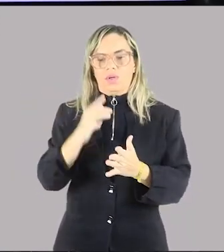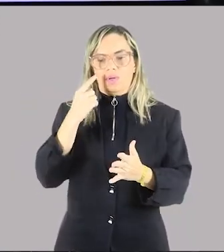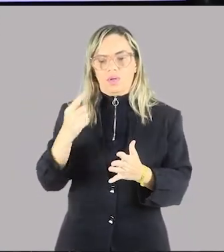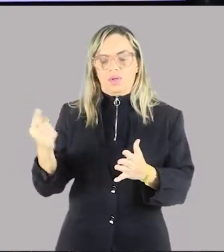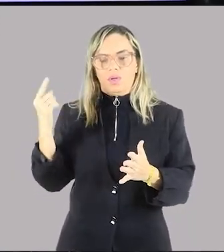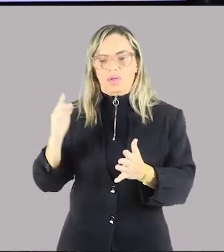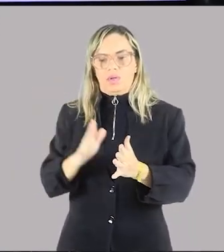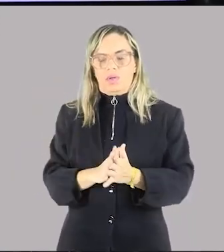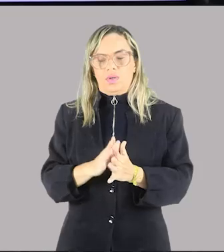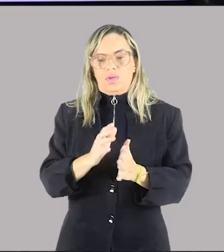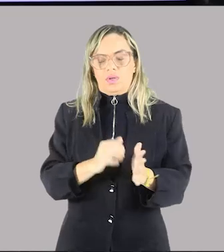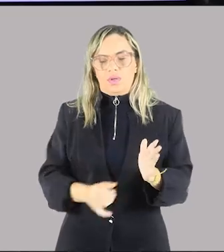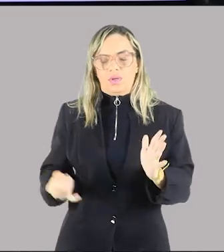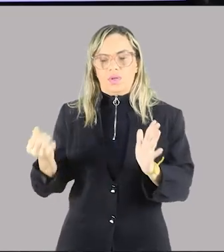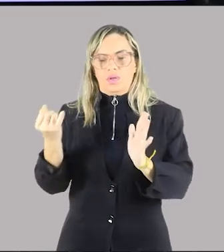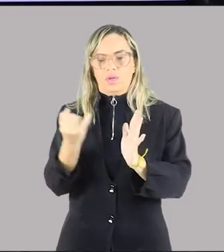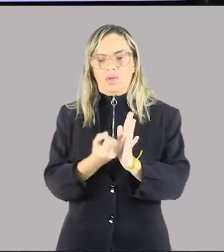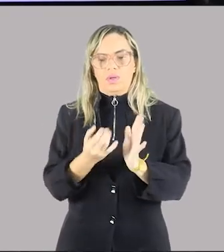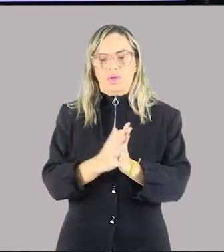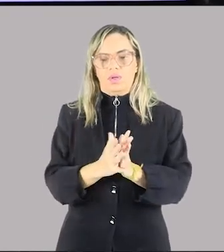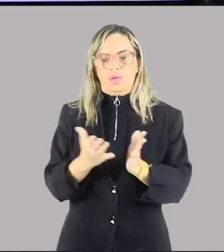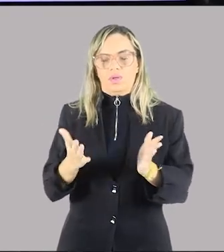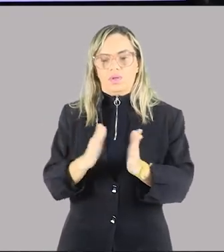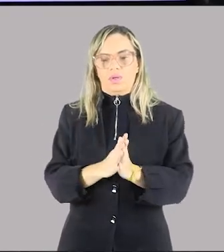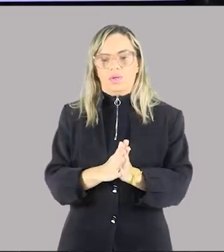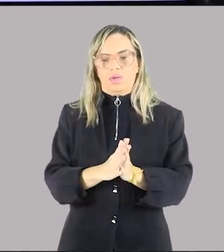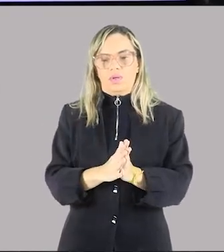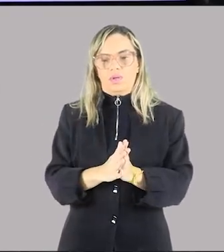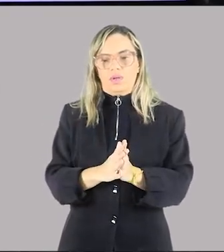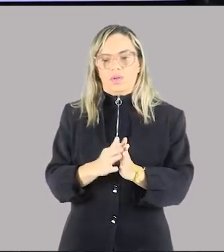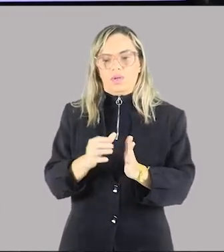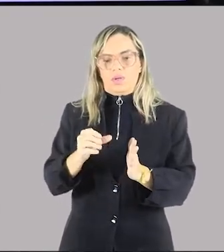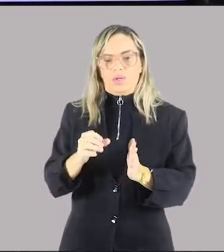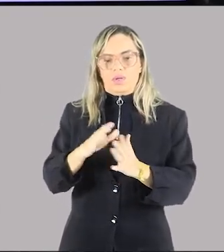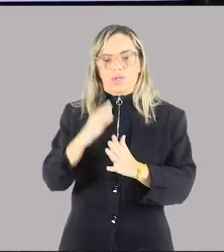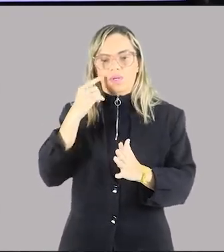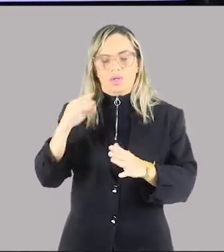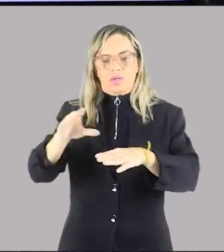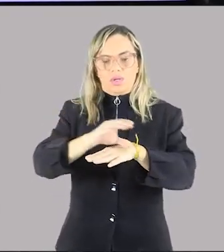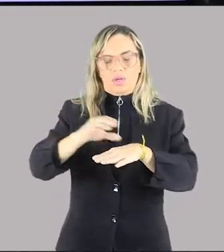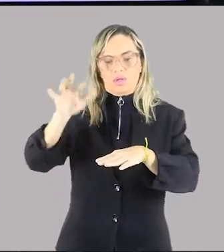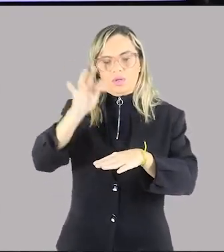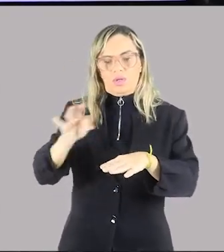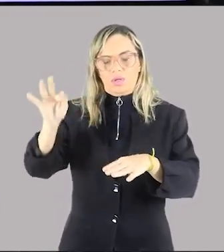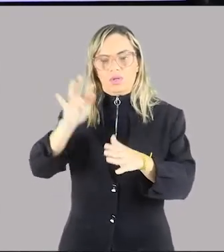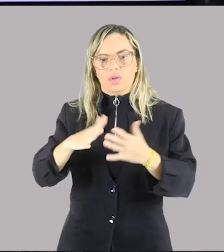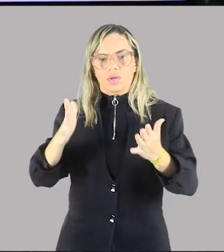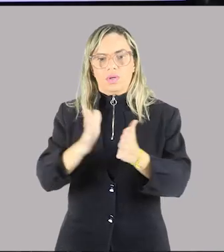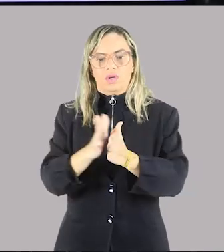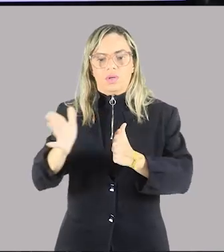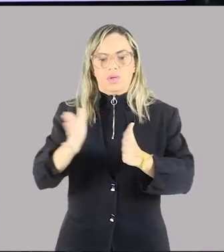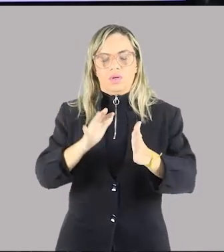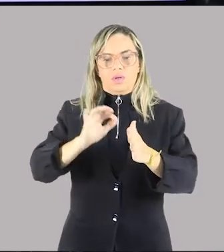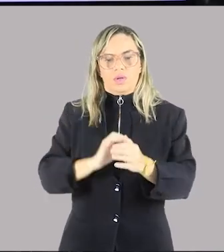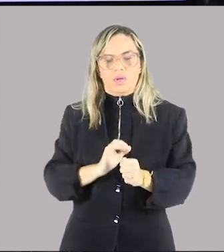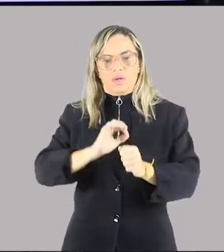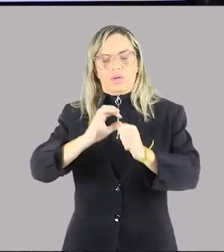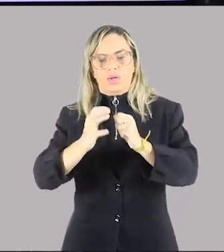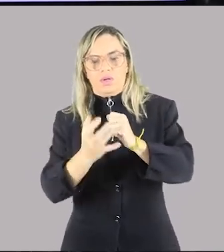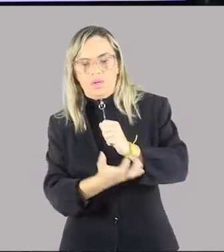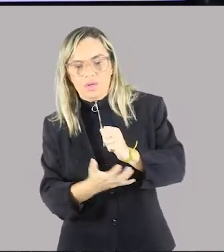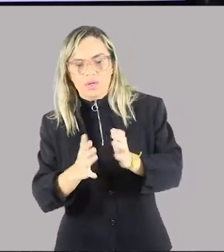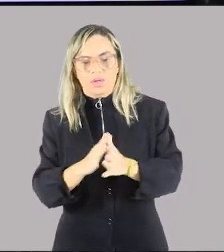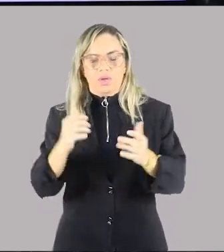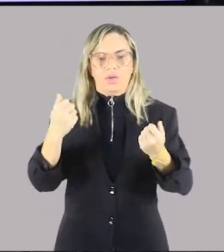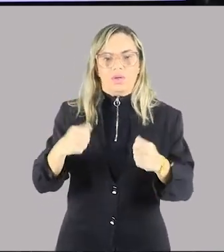de interesse público. Temporariamente, por exemplo, alguns servidores estatais foram contratados no momento pandêmico, quando se precisou de